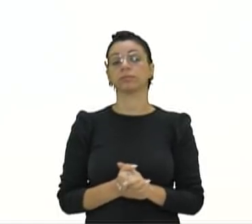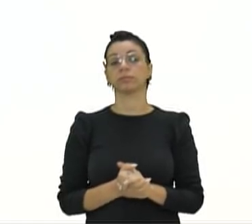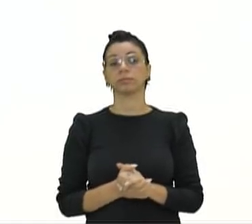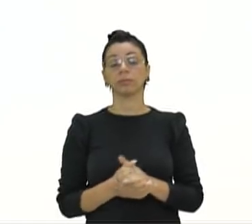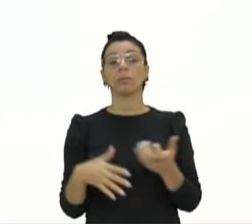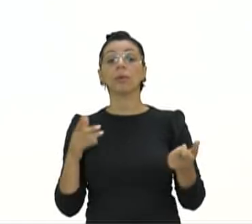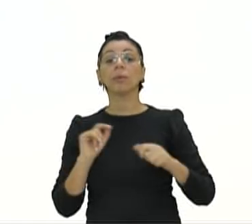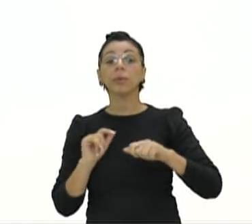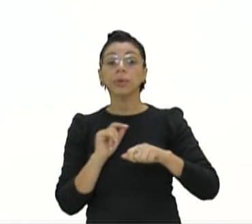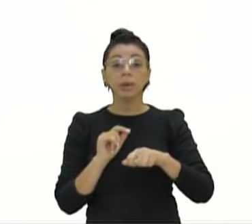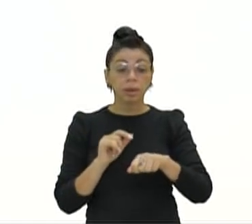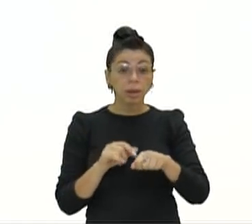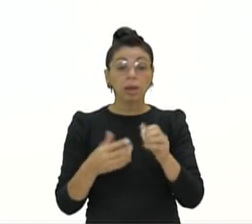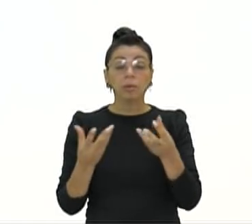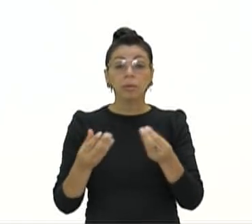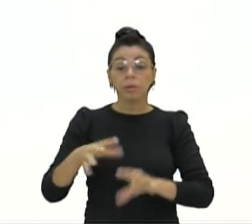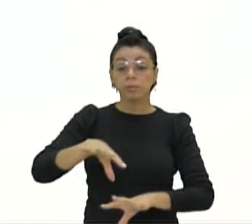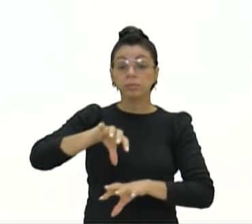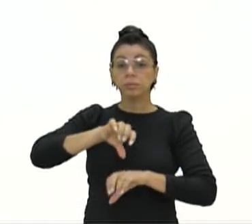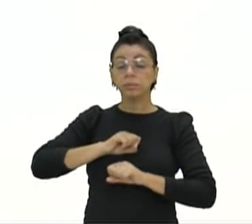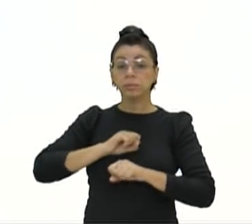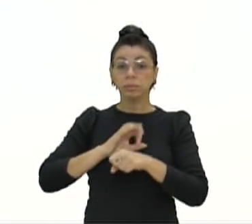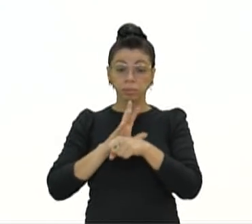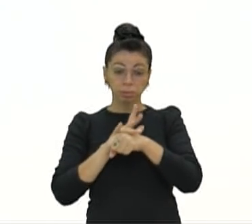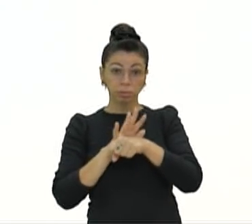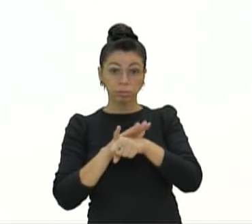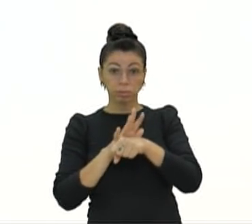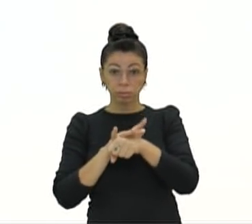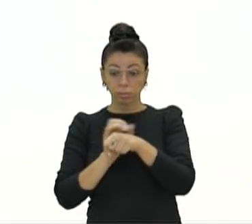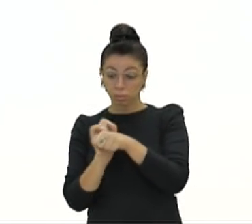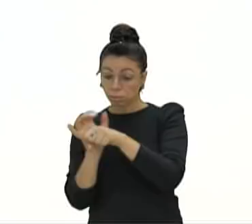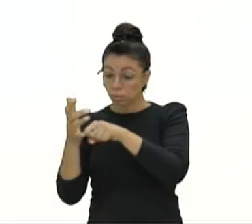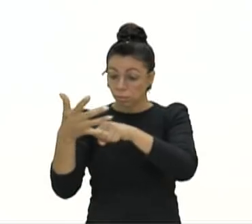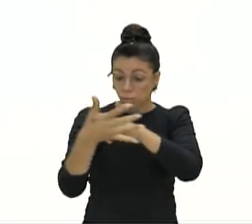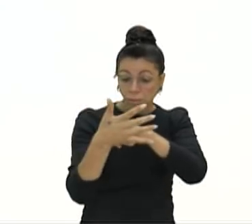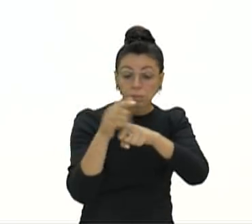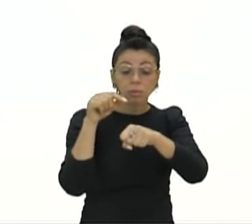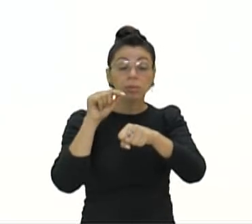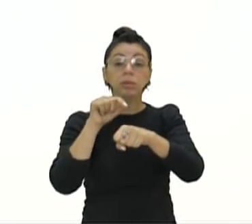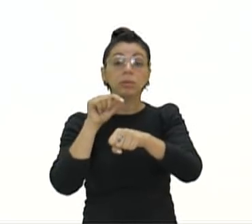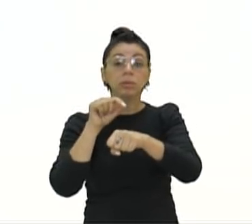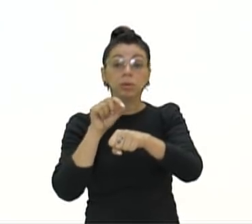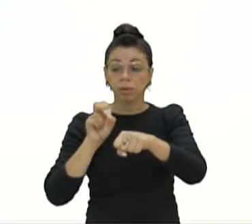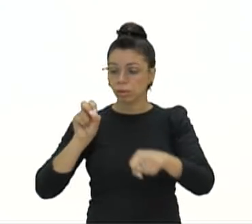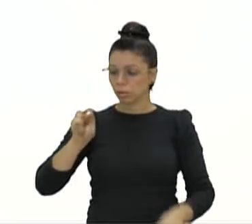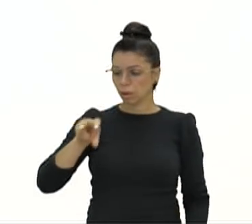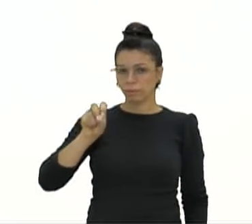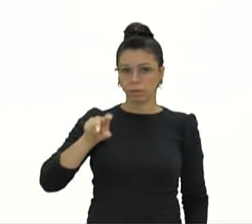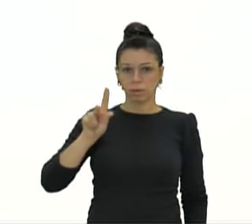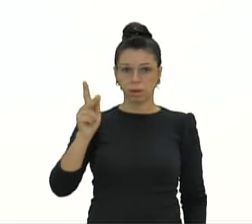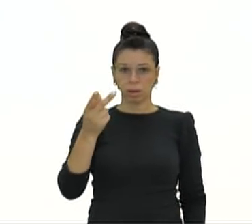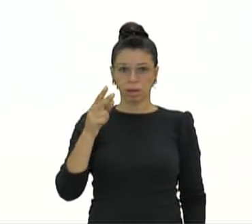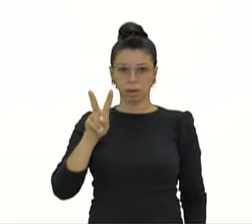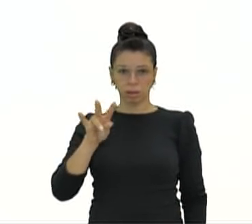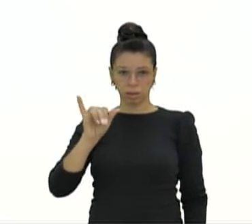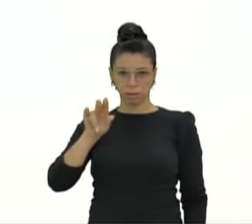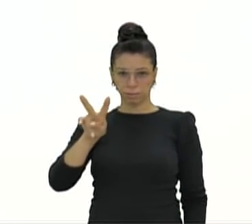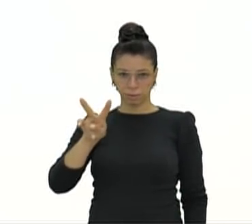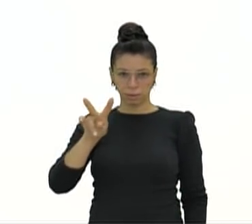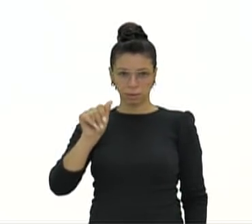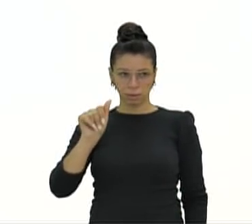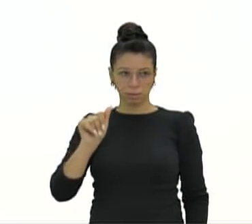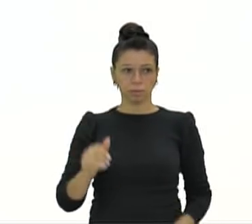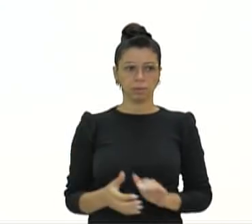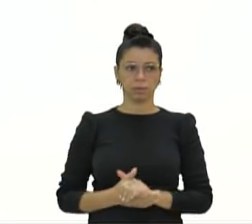essa doença nova, chamada Covid-19, ele é o vírus HIV, na letra